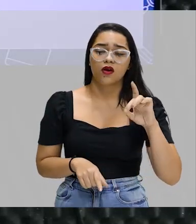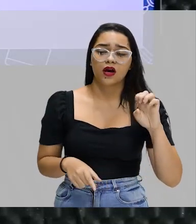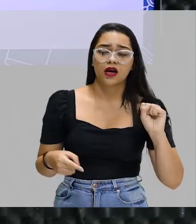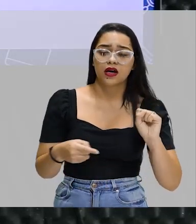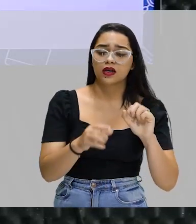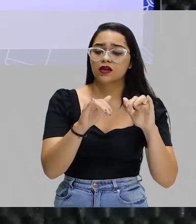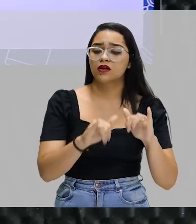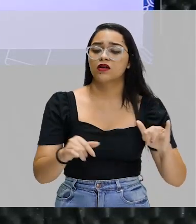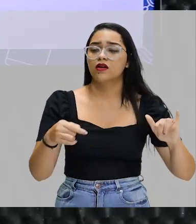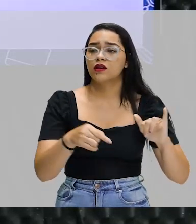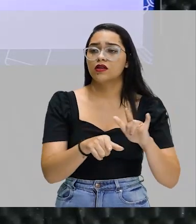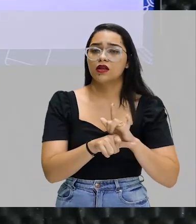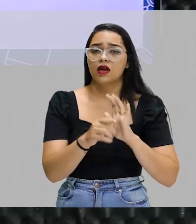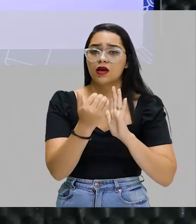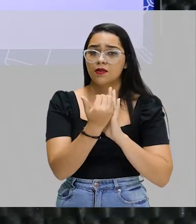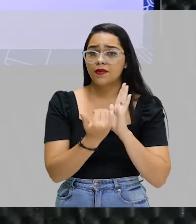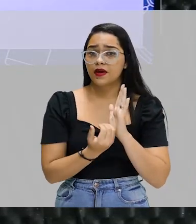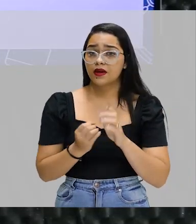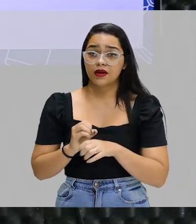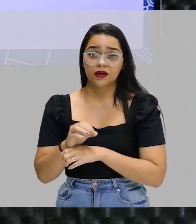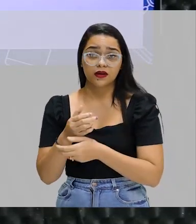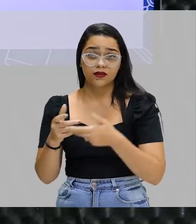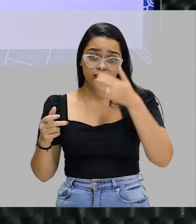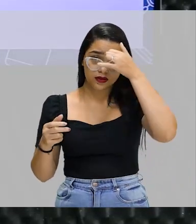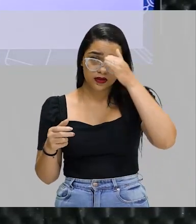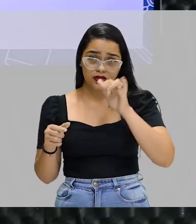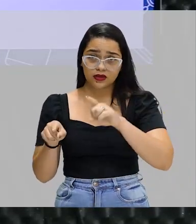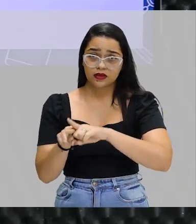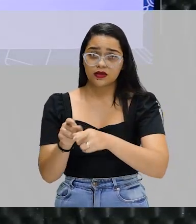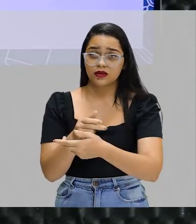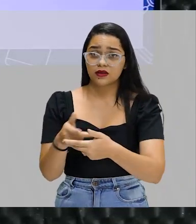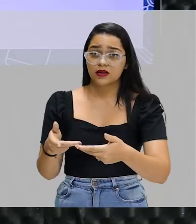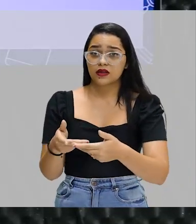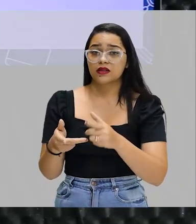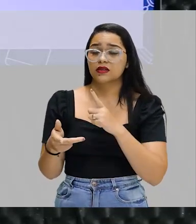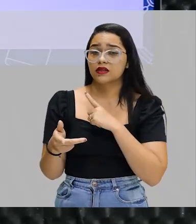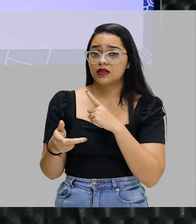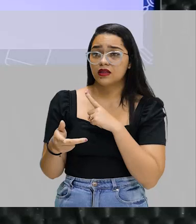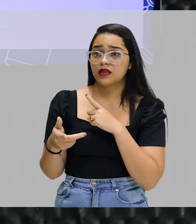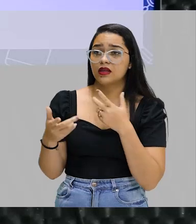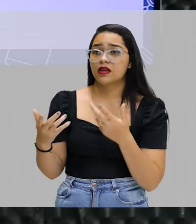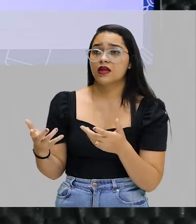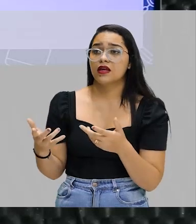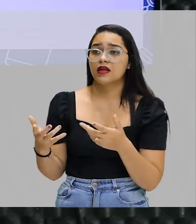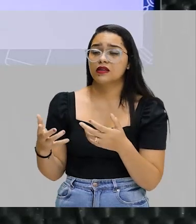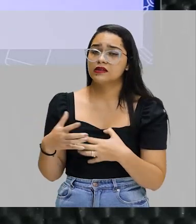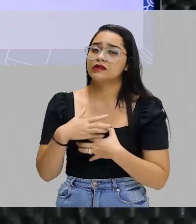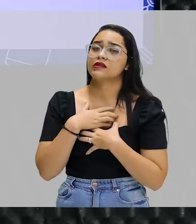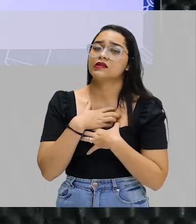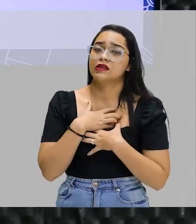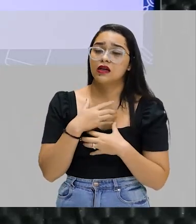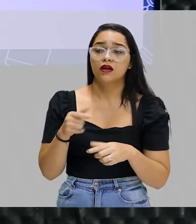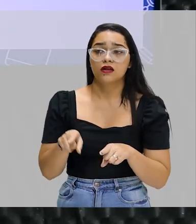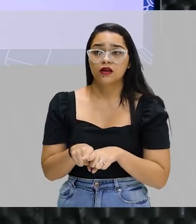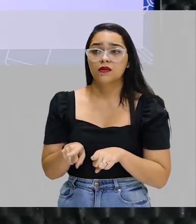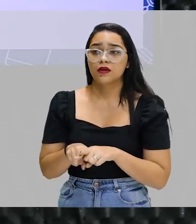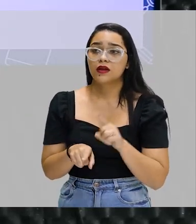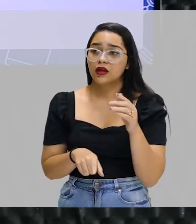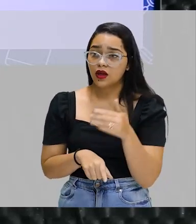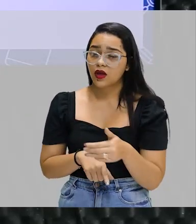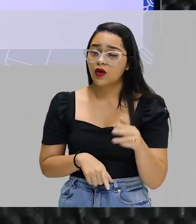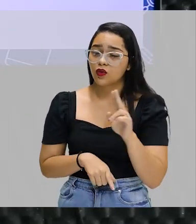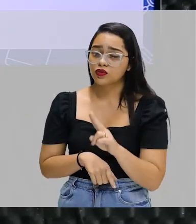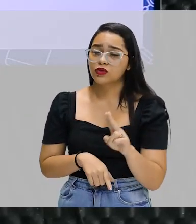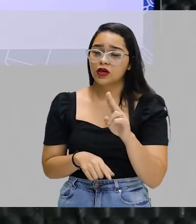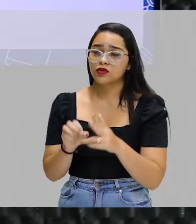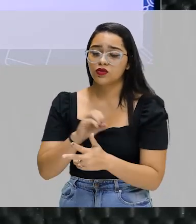os anúncios, as propagandas, as campanhas de publicidade ou de sensibilização, também são muito